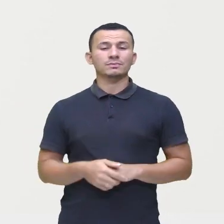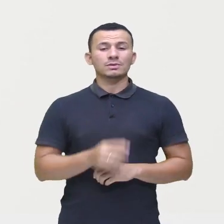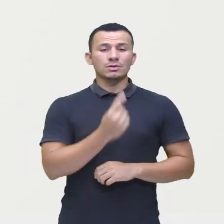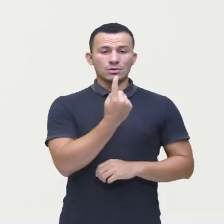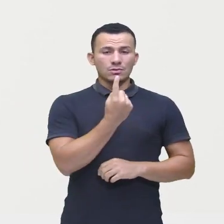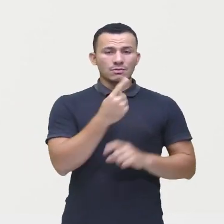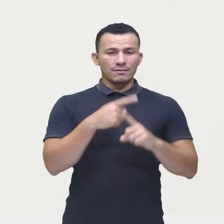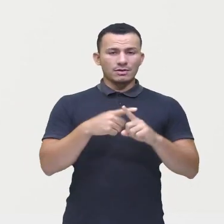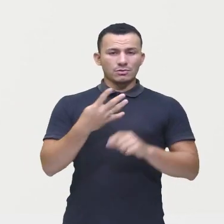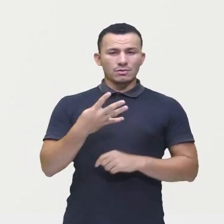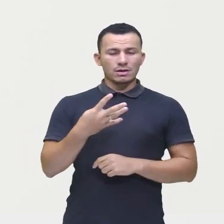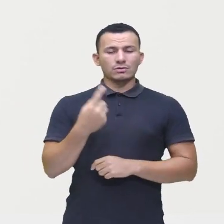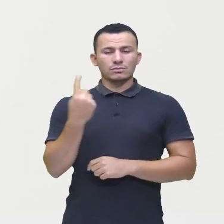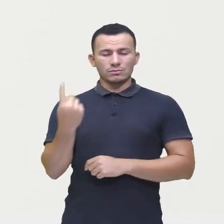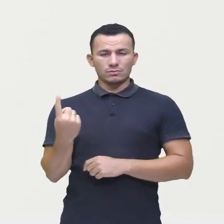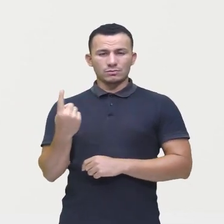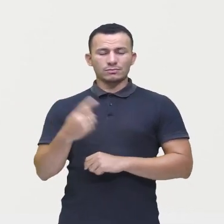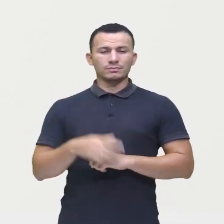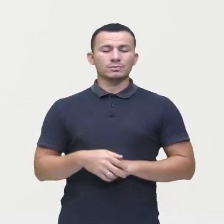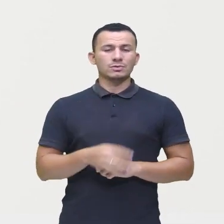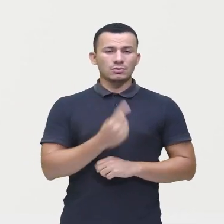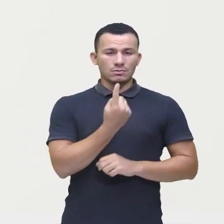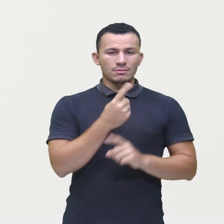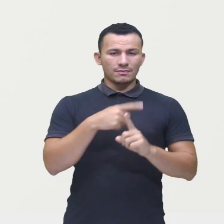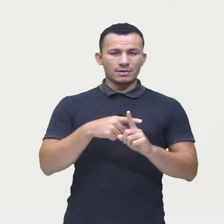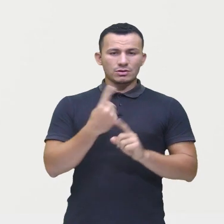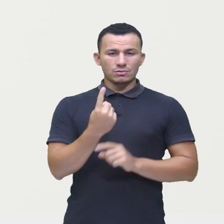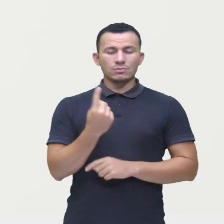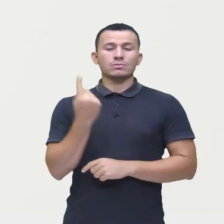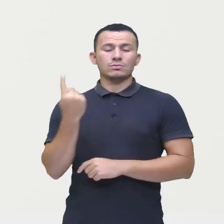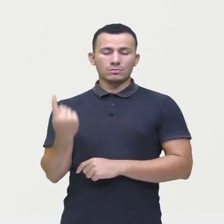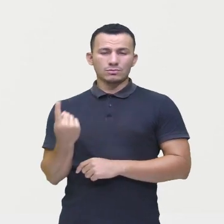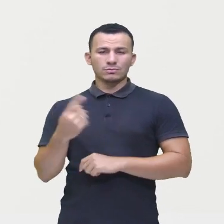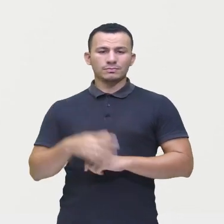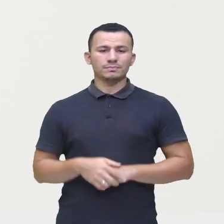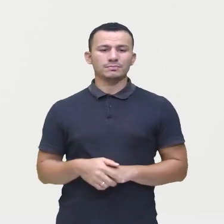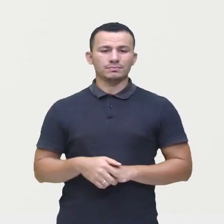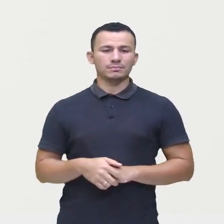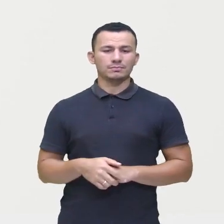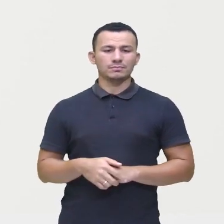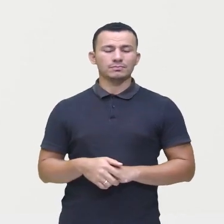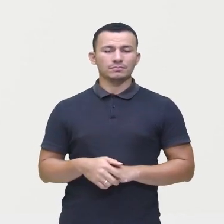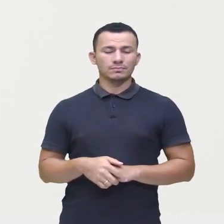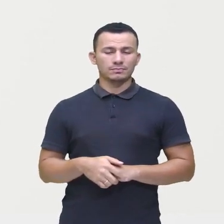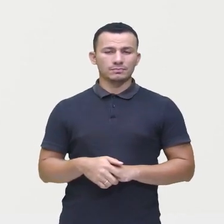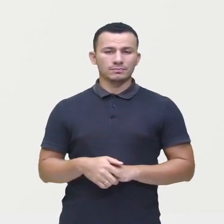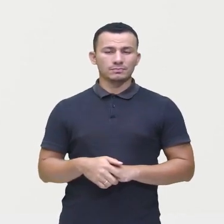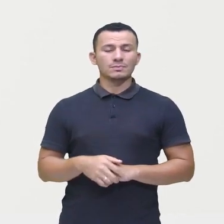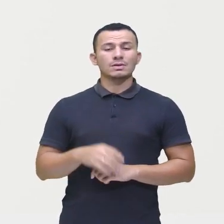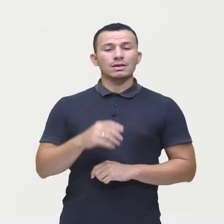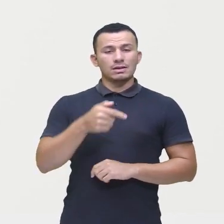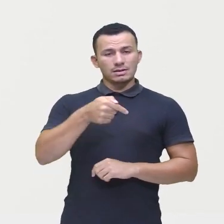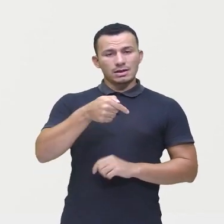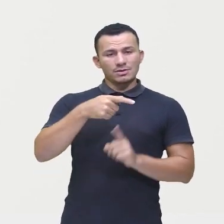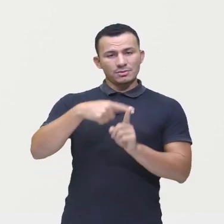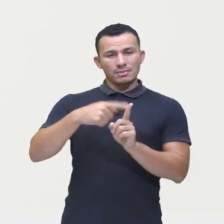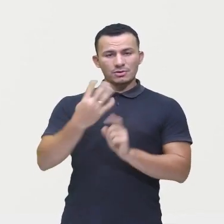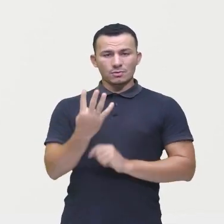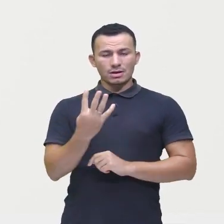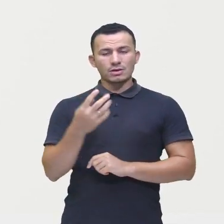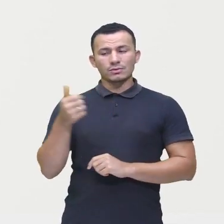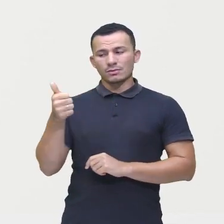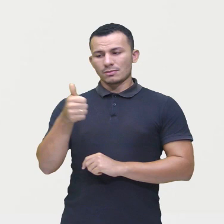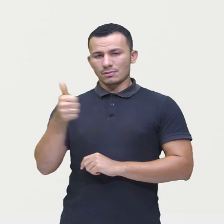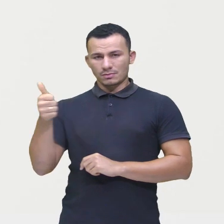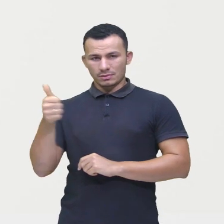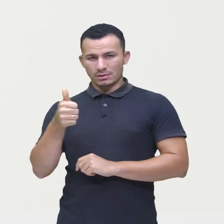1 vezes 1, 1. Vou fazer o que agora? Somar. Baixa o 0. 7 mais 4, 11.